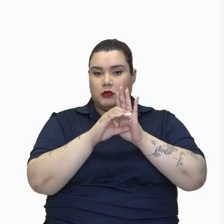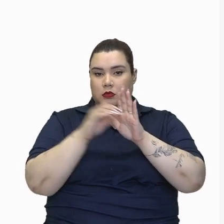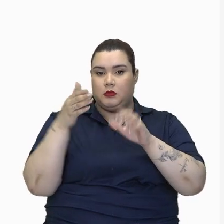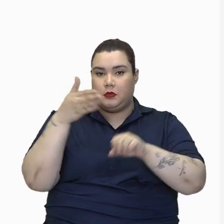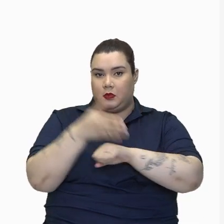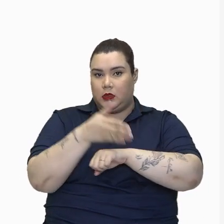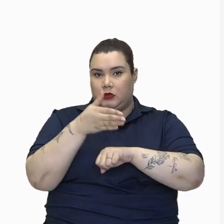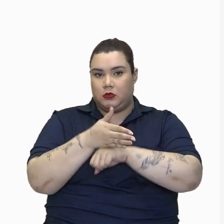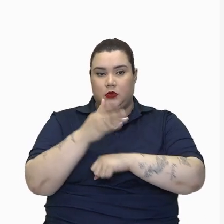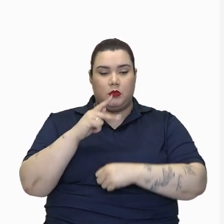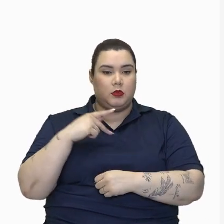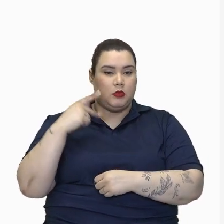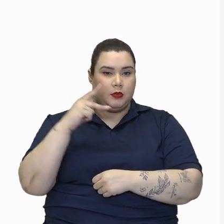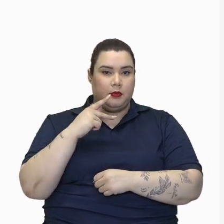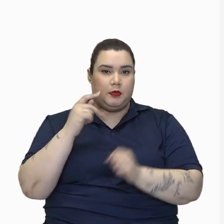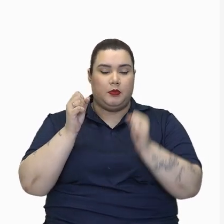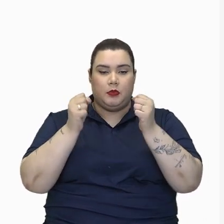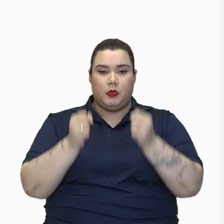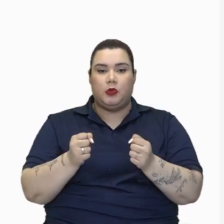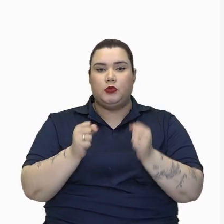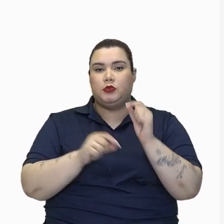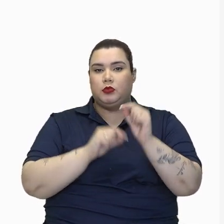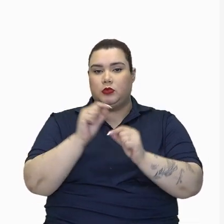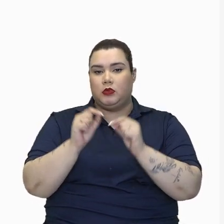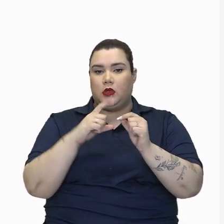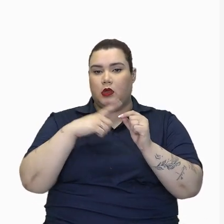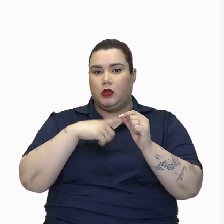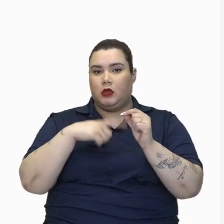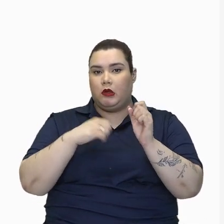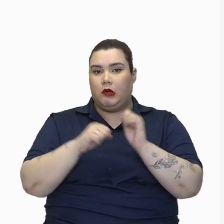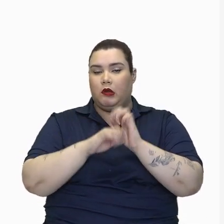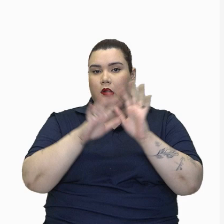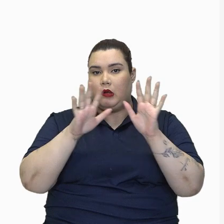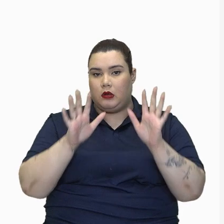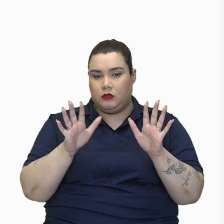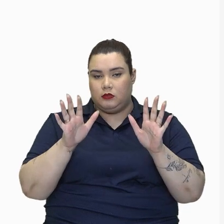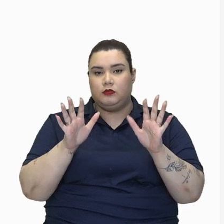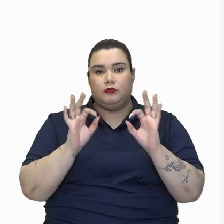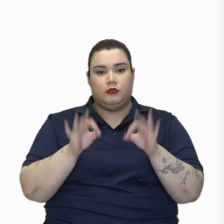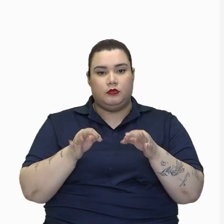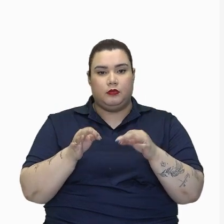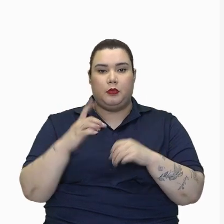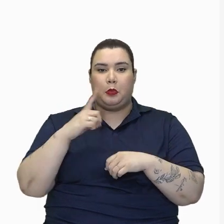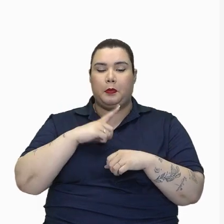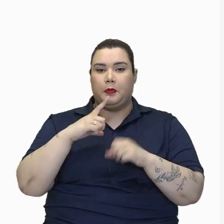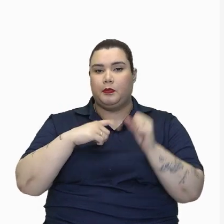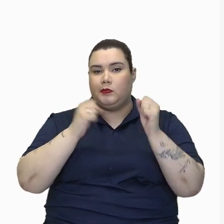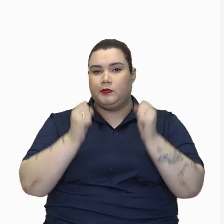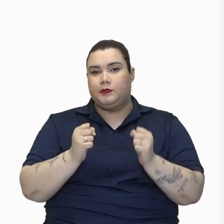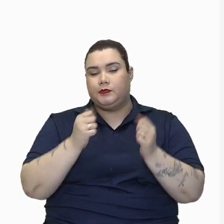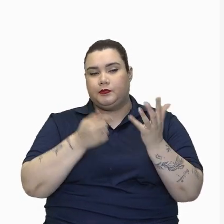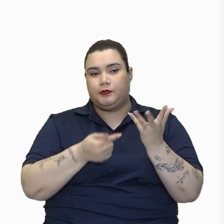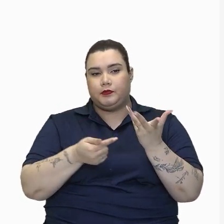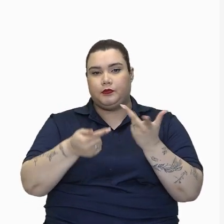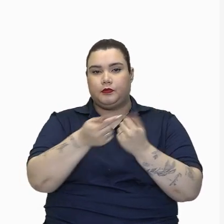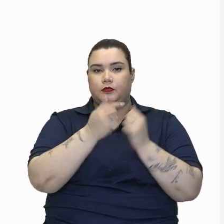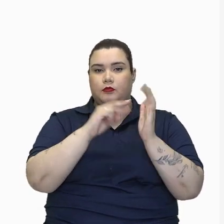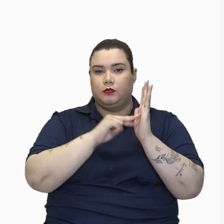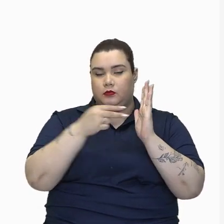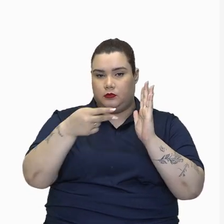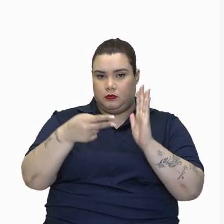participação política pode ser bem abrangente, ou seja, pode ter vários sentidos,